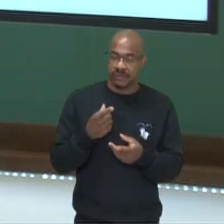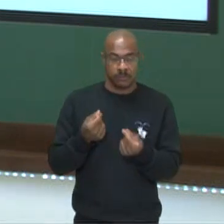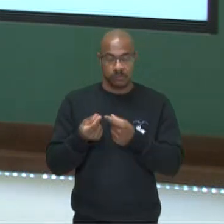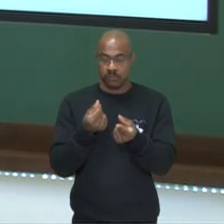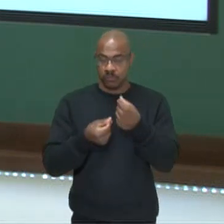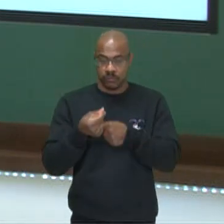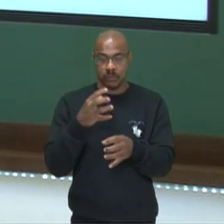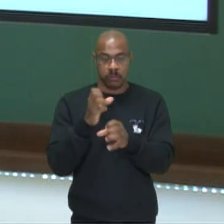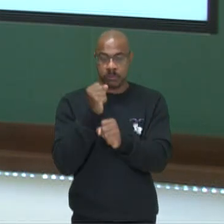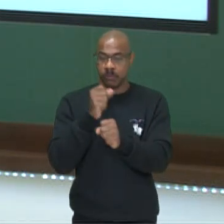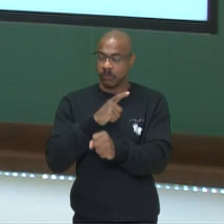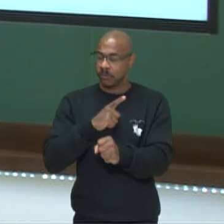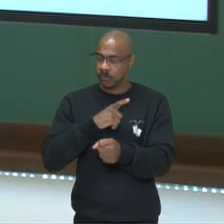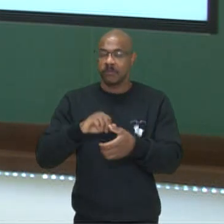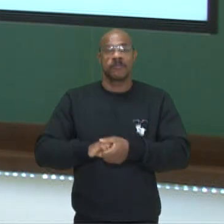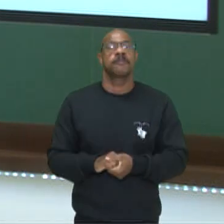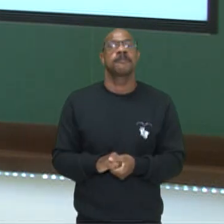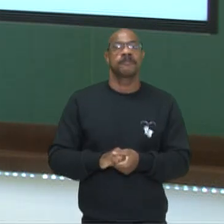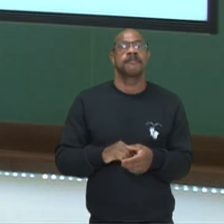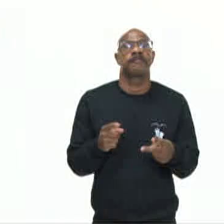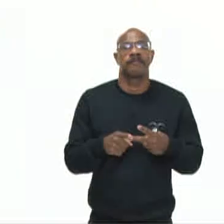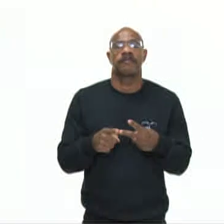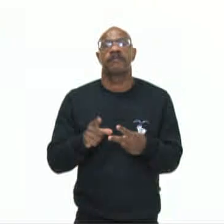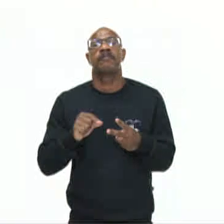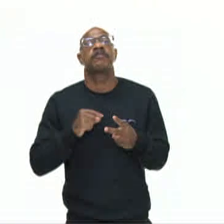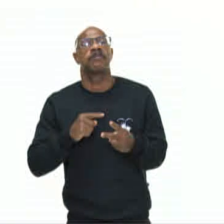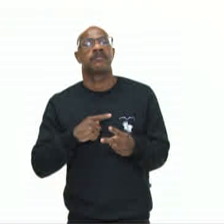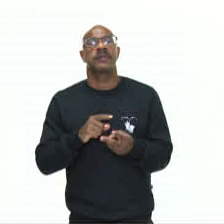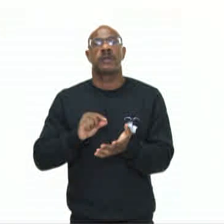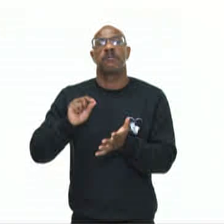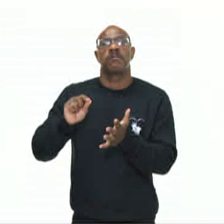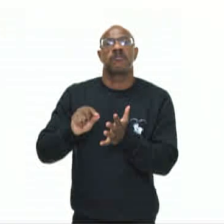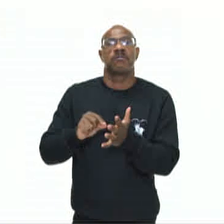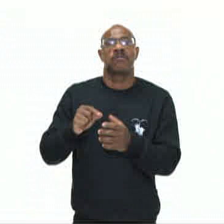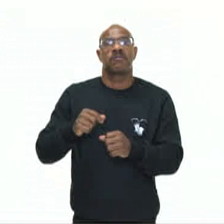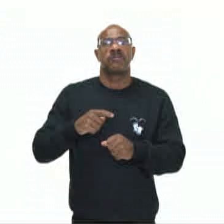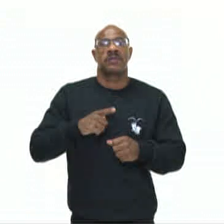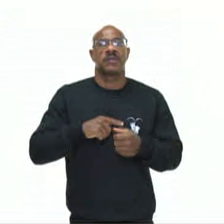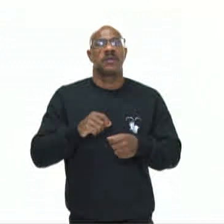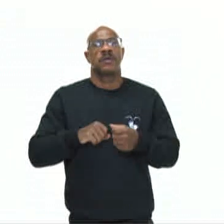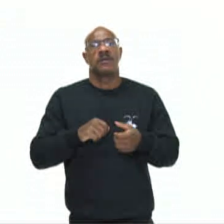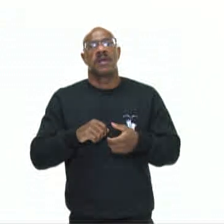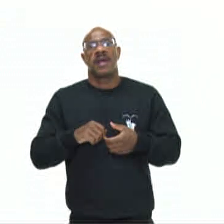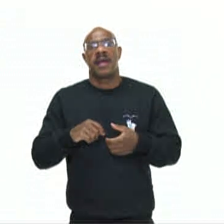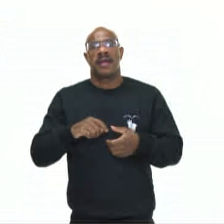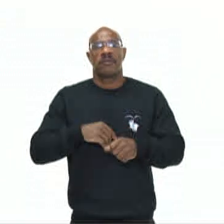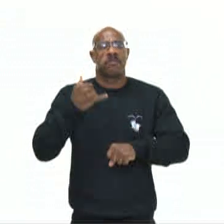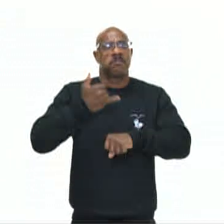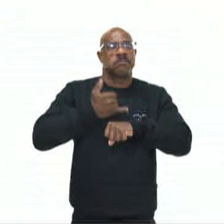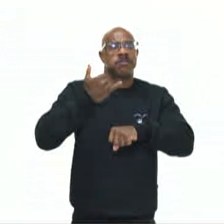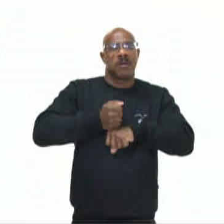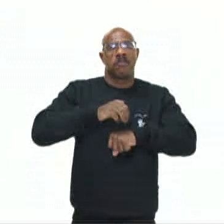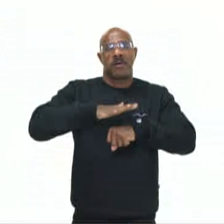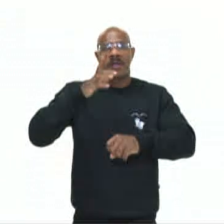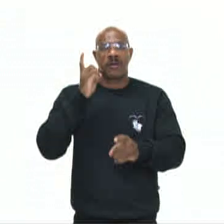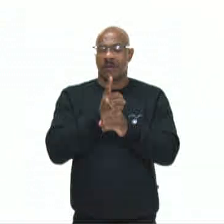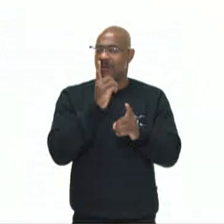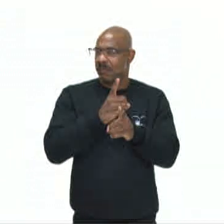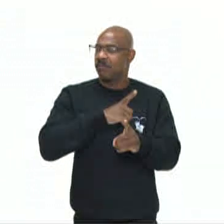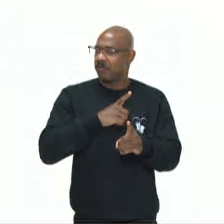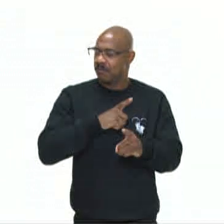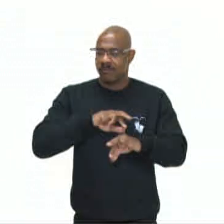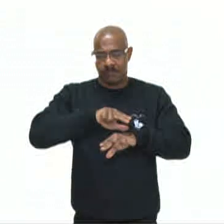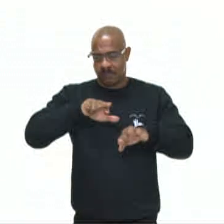para os ingleses. Também não foi encontrado metais preciosos em abundância nessa região das colônias, né? Dessa